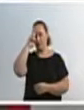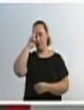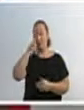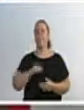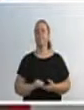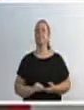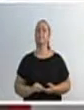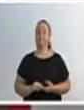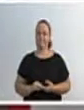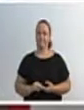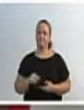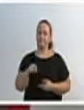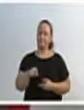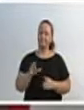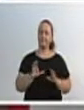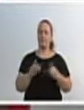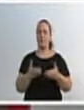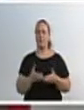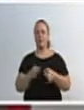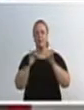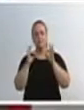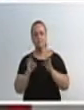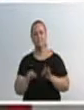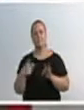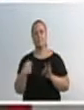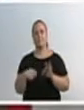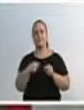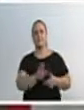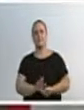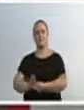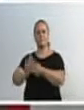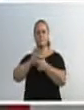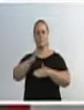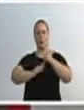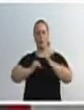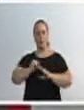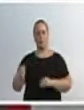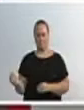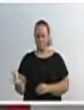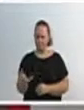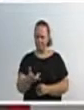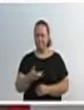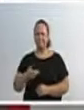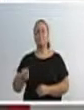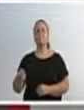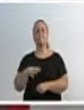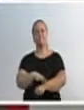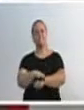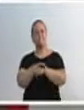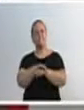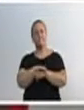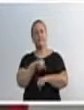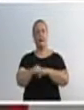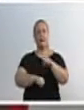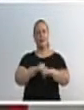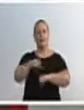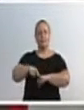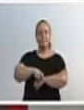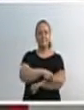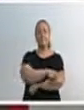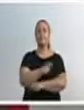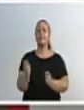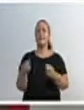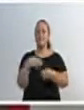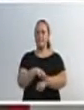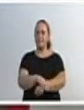ali naquela comunidade e, sem dúvida, precisamos trazer uma obra de qualidade, ou que seja garantir o passeio público para dar